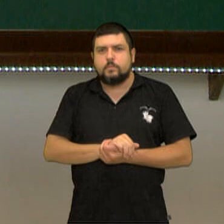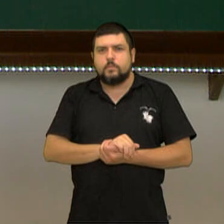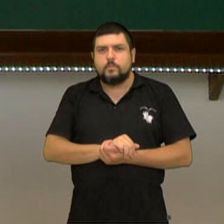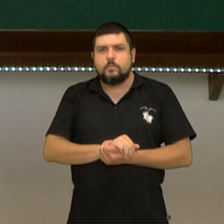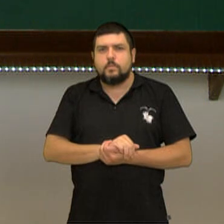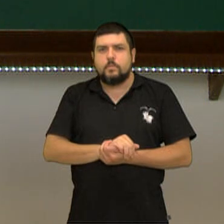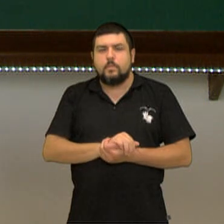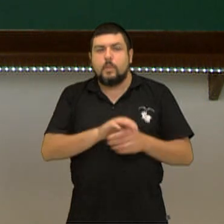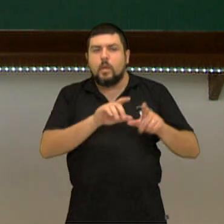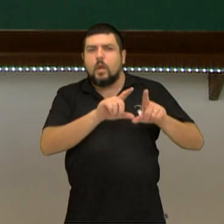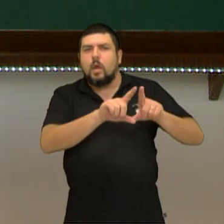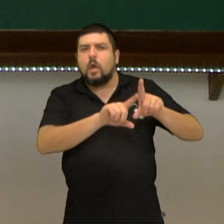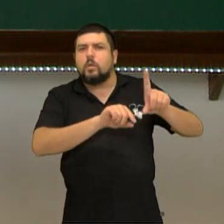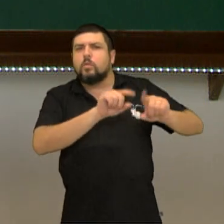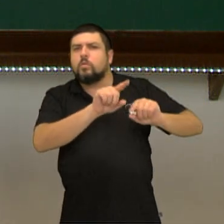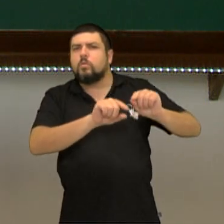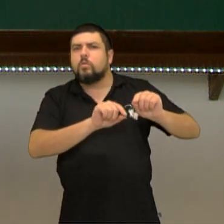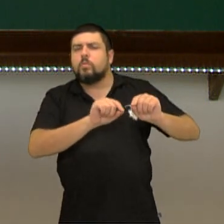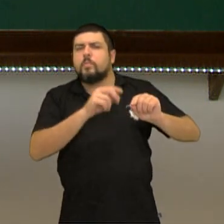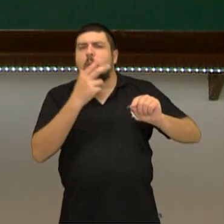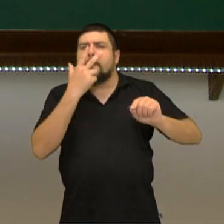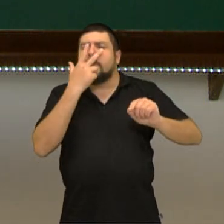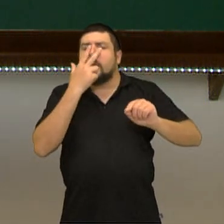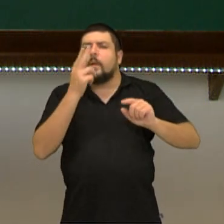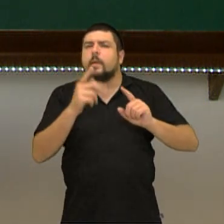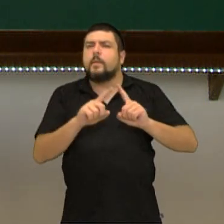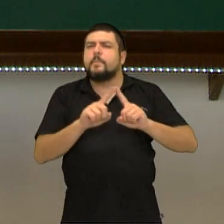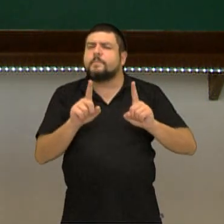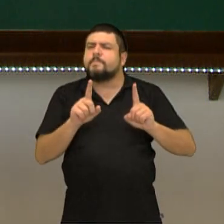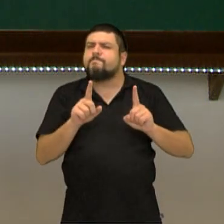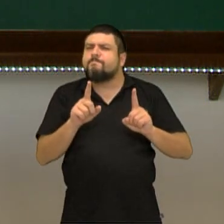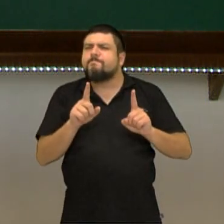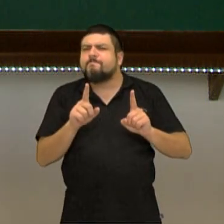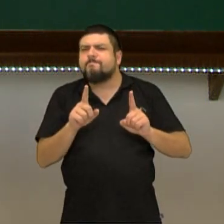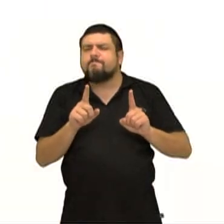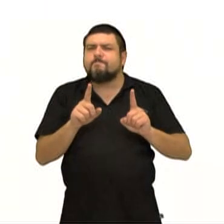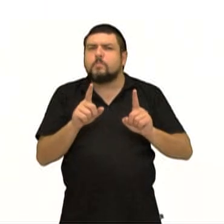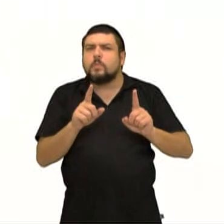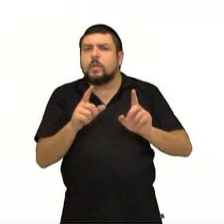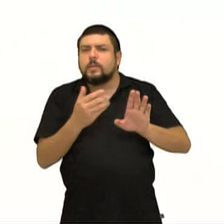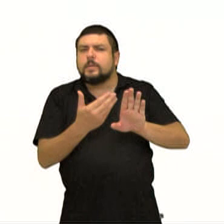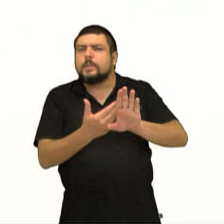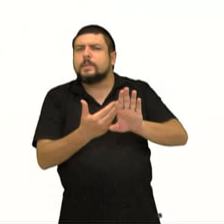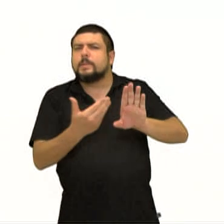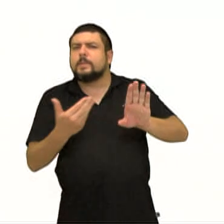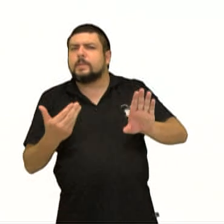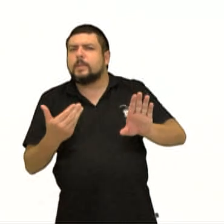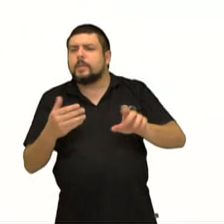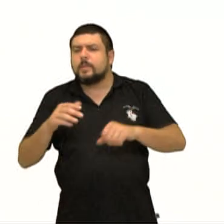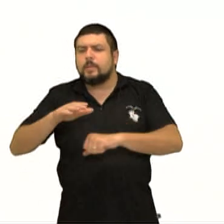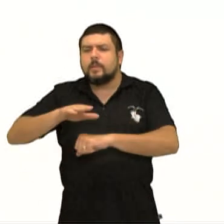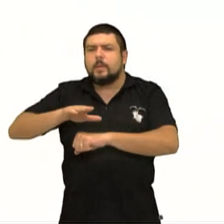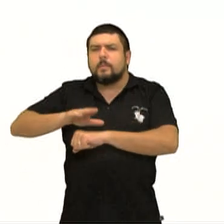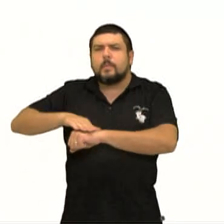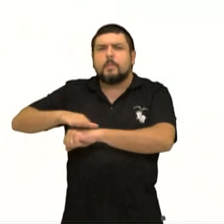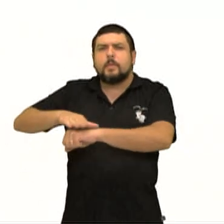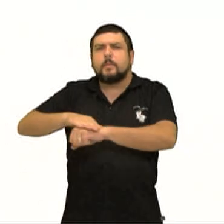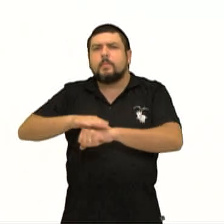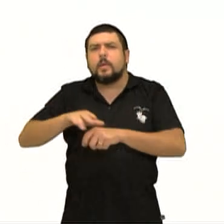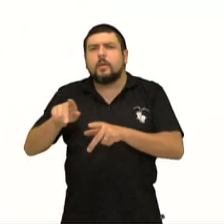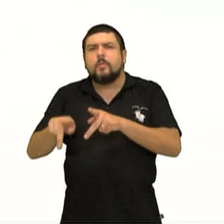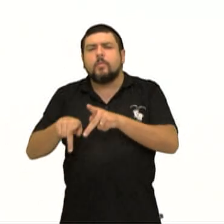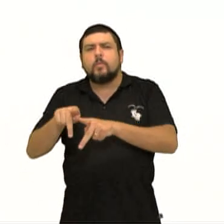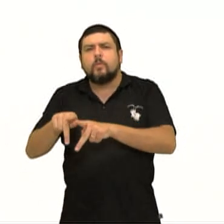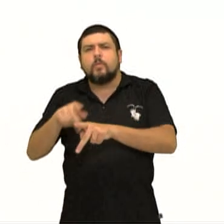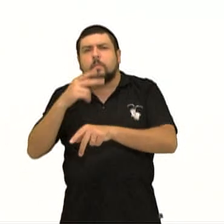tensões relacionadas ao distanciamento entre aqueles que decidem e aqueles em nome dos quais a decisão é